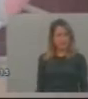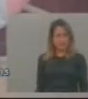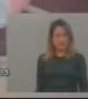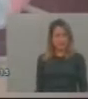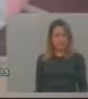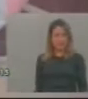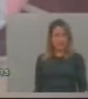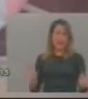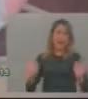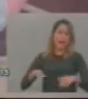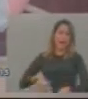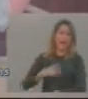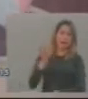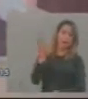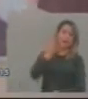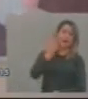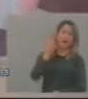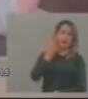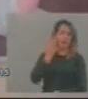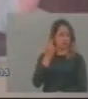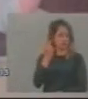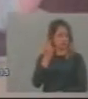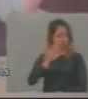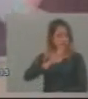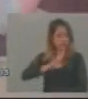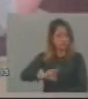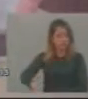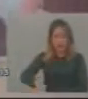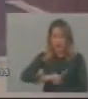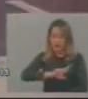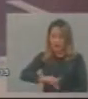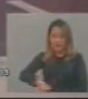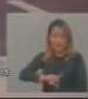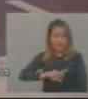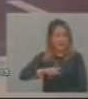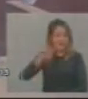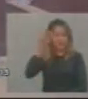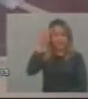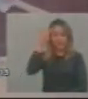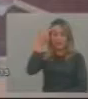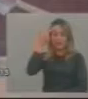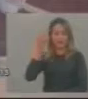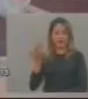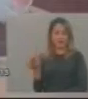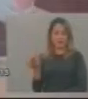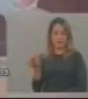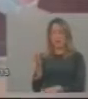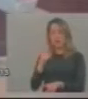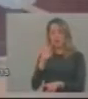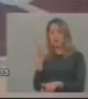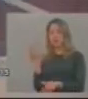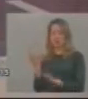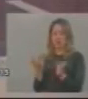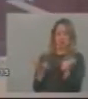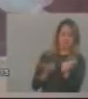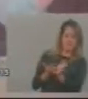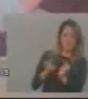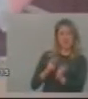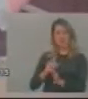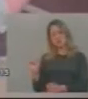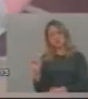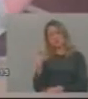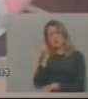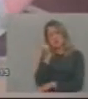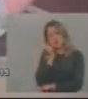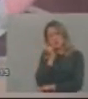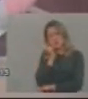A deputada doutora Silvana, do PMDB, falou do seminário Inova Saúde, que abordou novas tecnologias aplicadas no setor. A